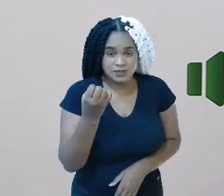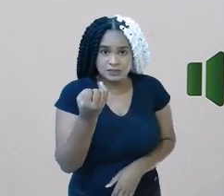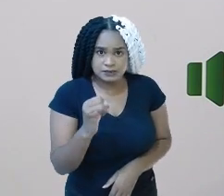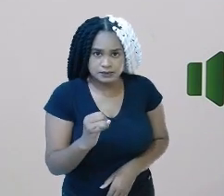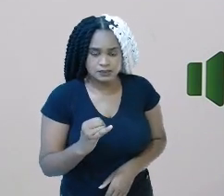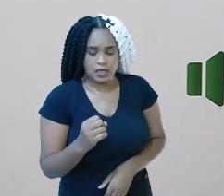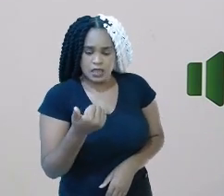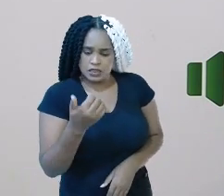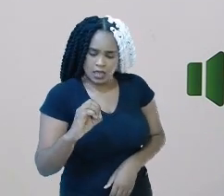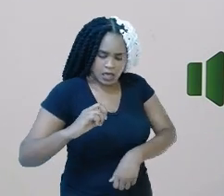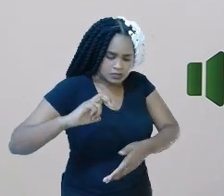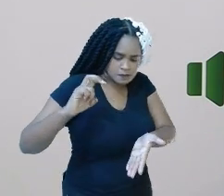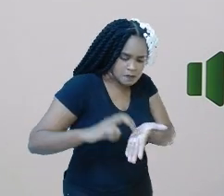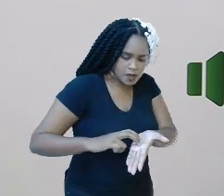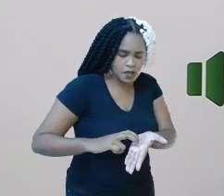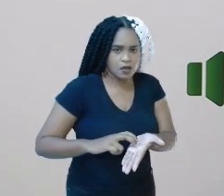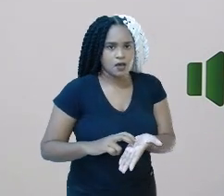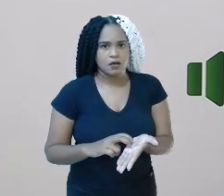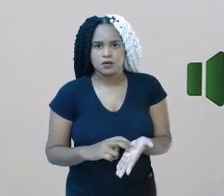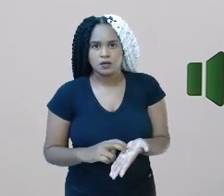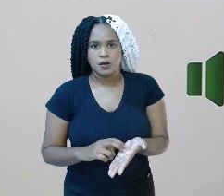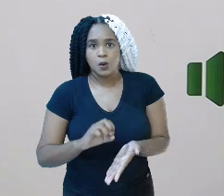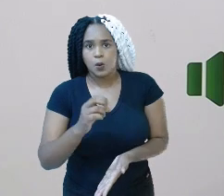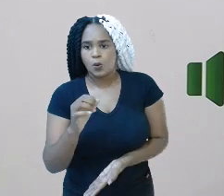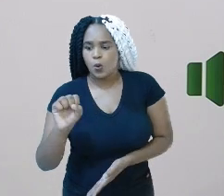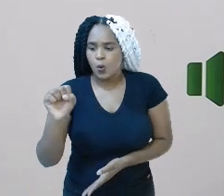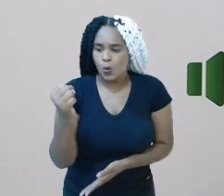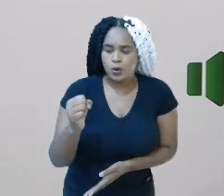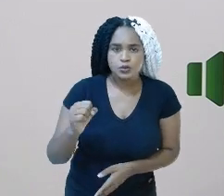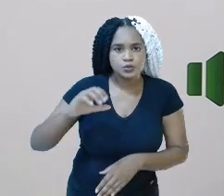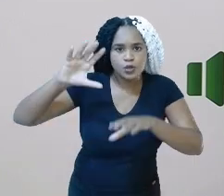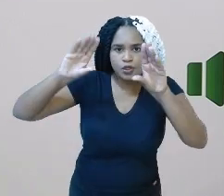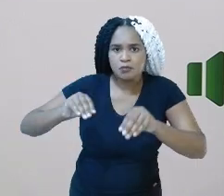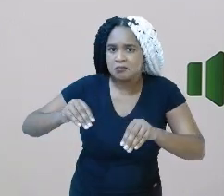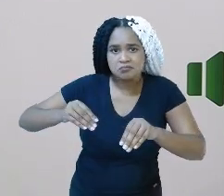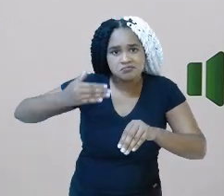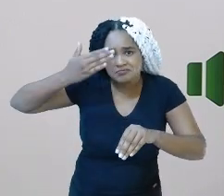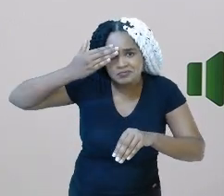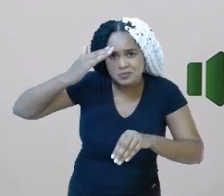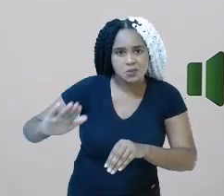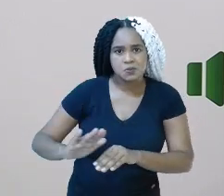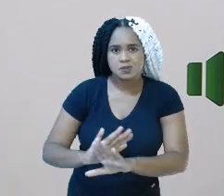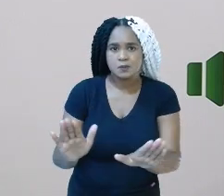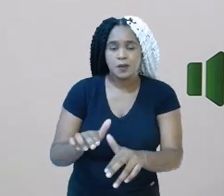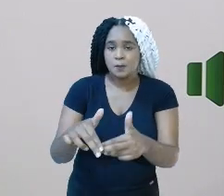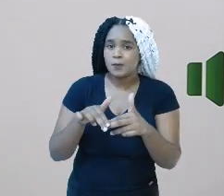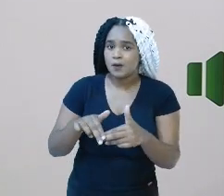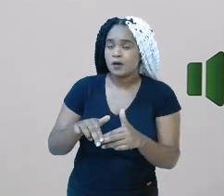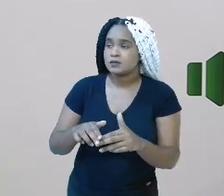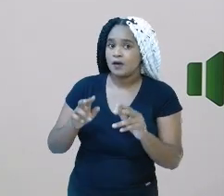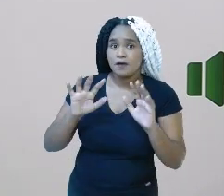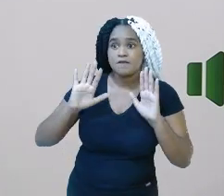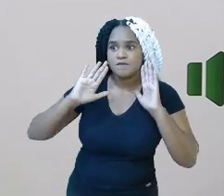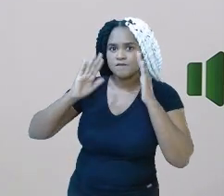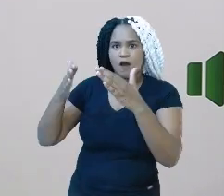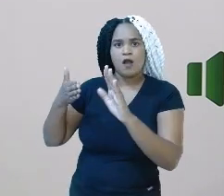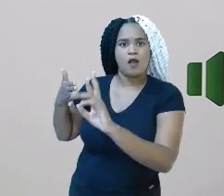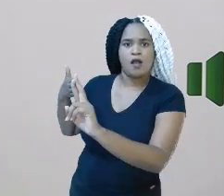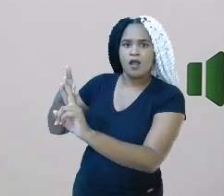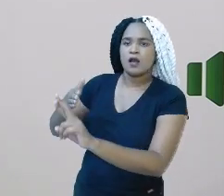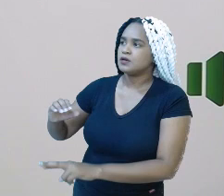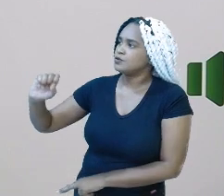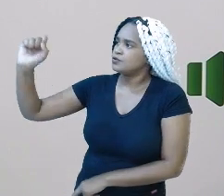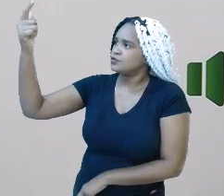é 8 horas da noite. Não existia isso. Eles acompanhavam a partir da posição do sol. Hoje, a gente